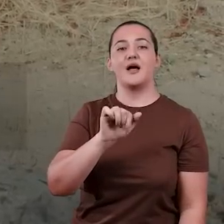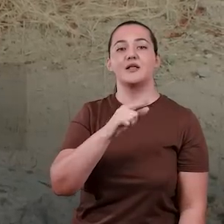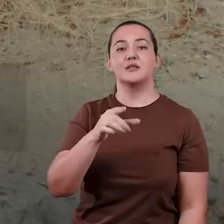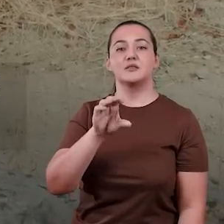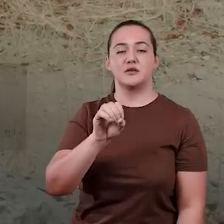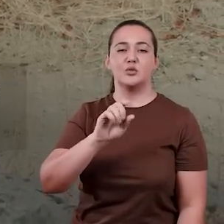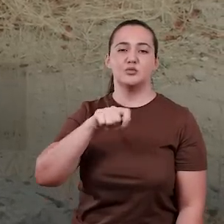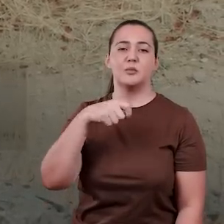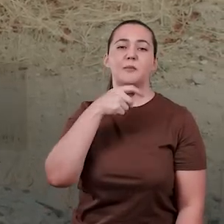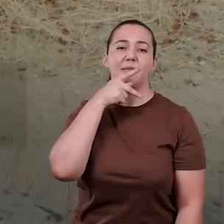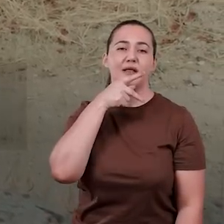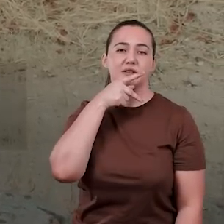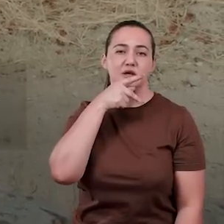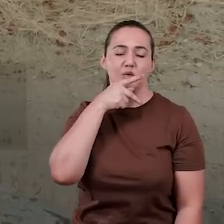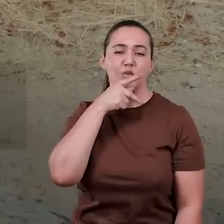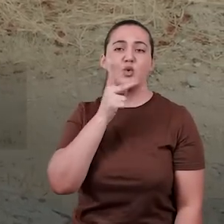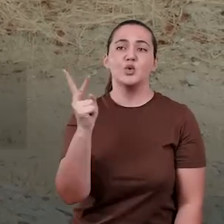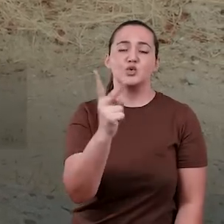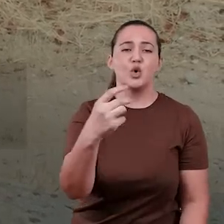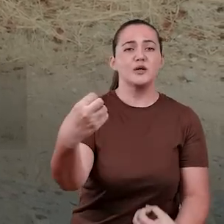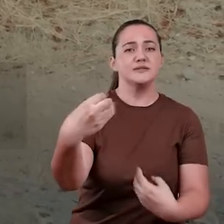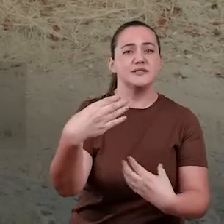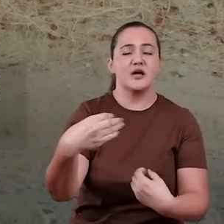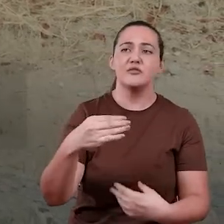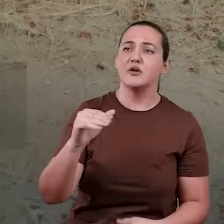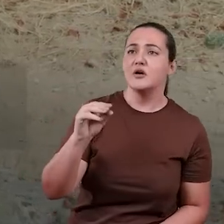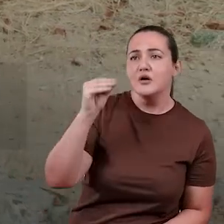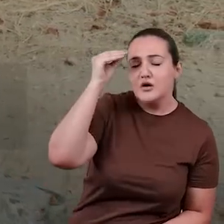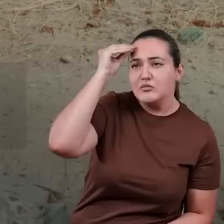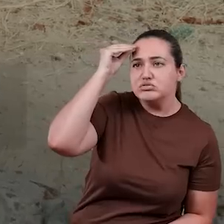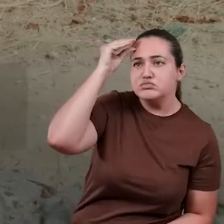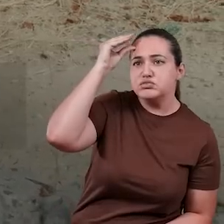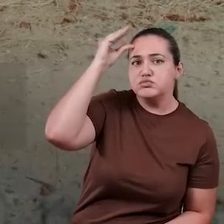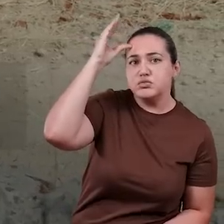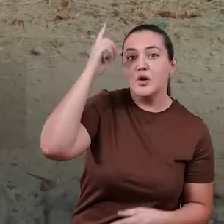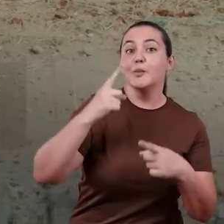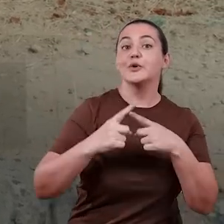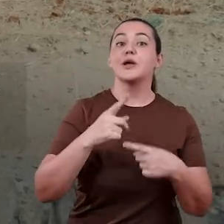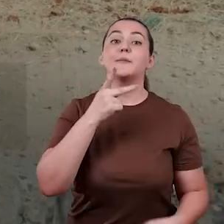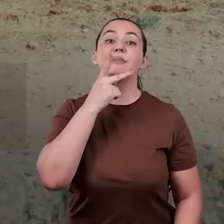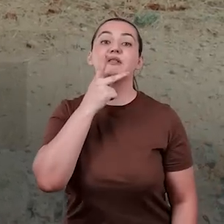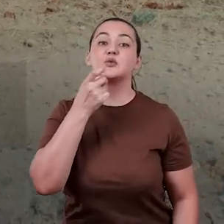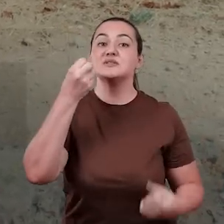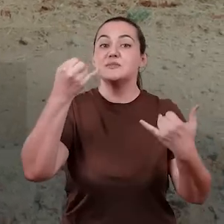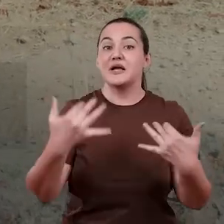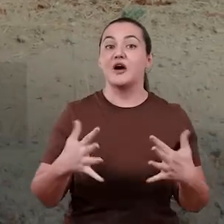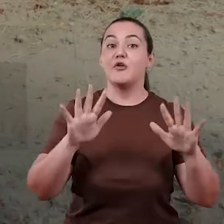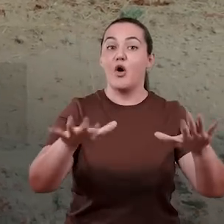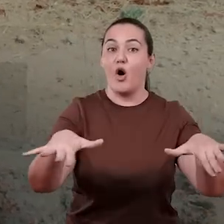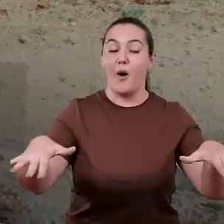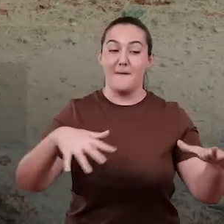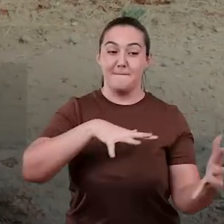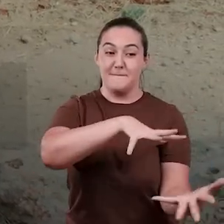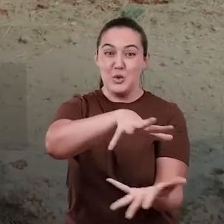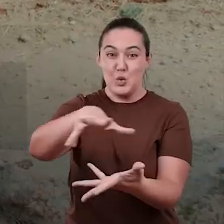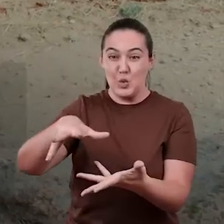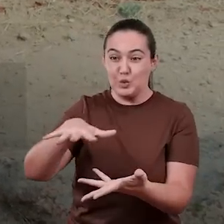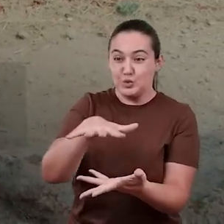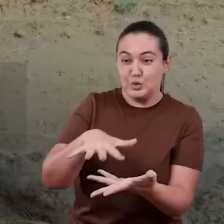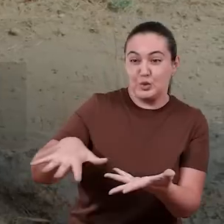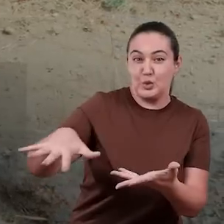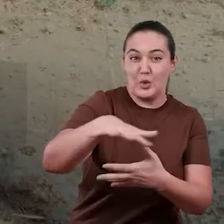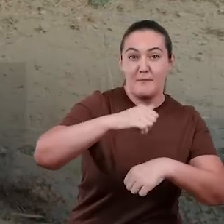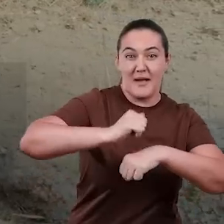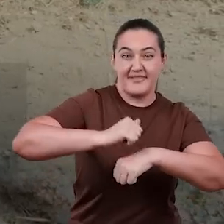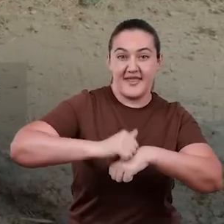Platão dizia que, na verdade, existe uma diferença muito grande entre o mundo das ideias, que é o mundo espiritual, e